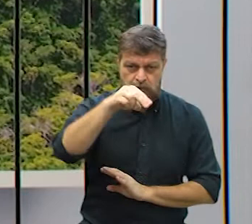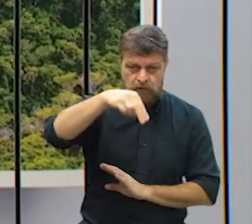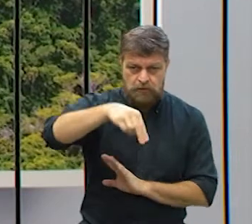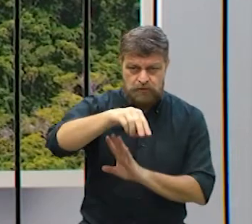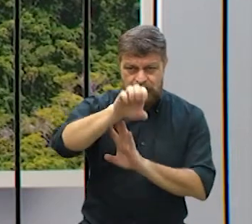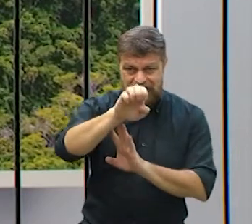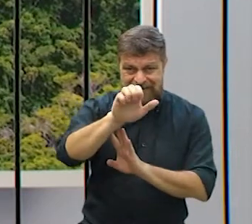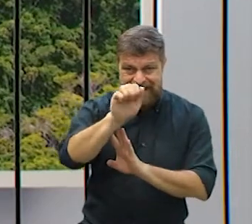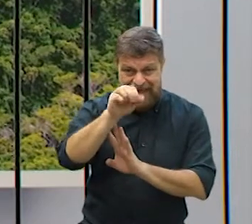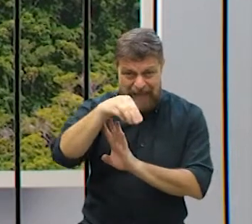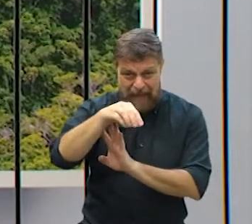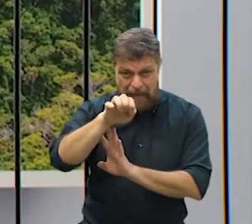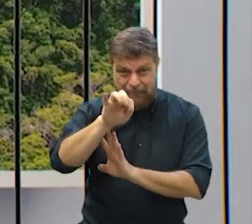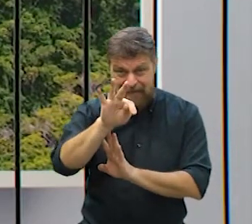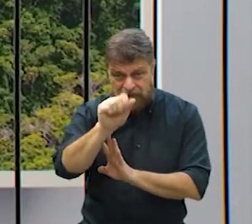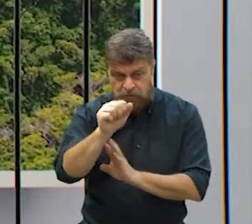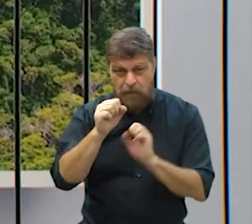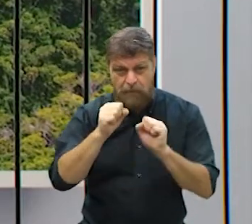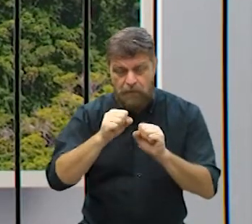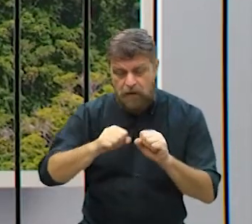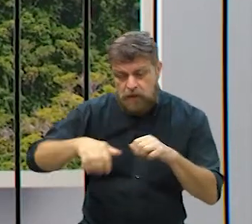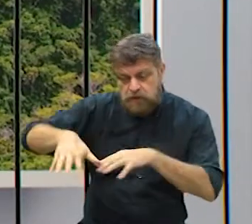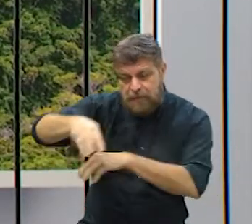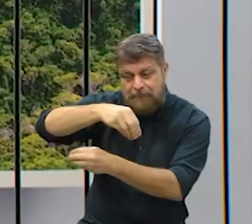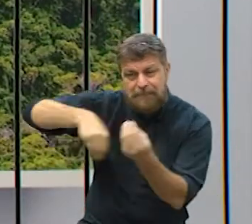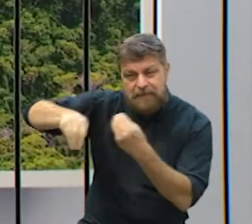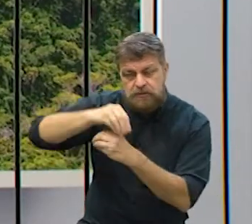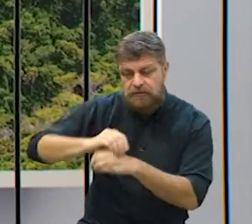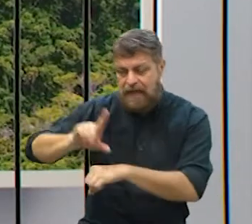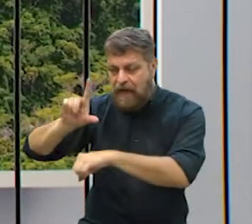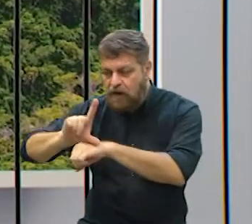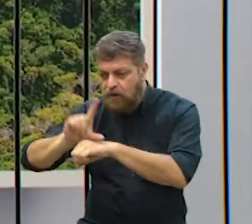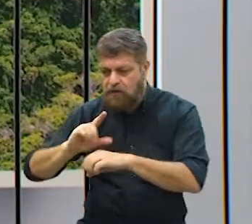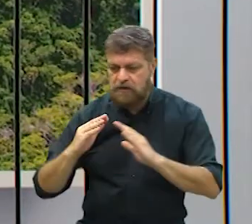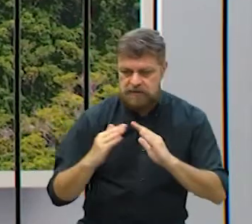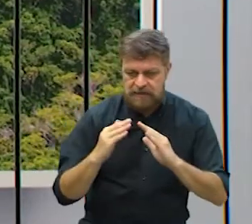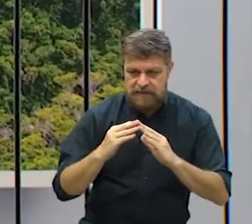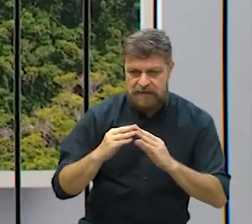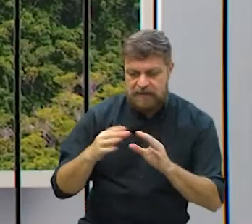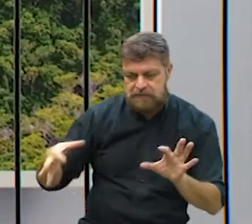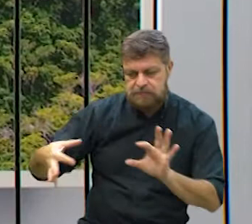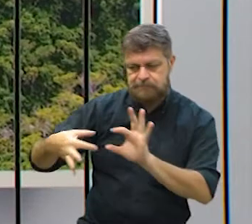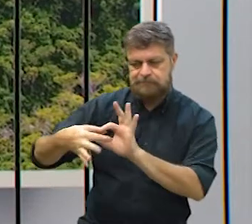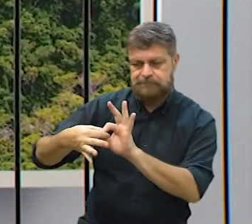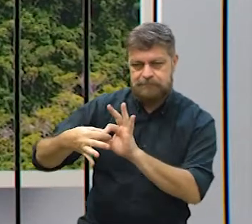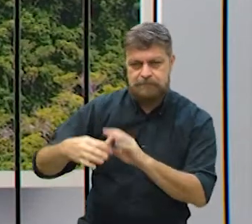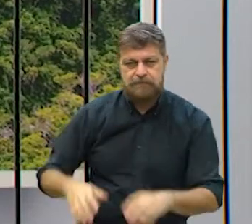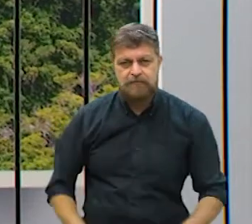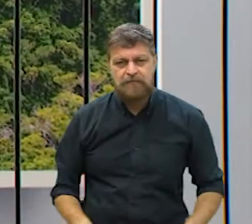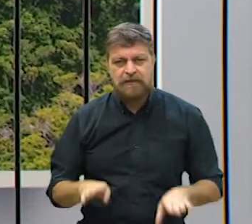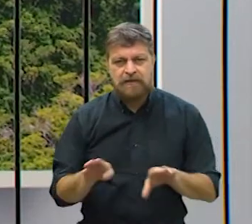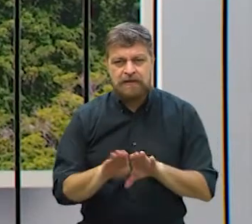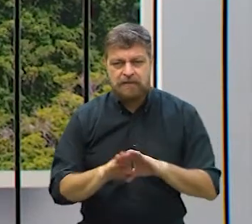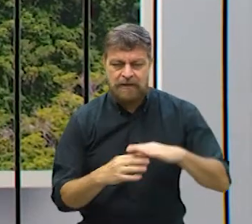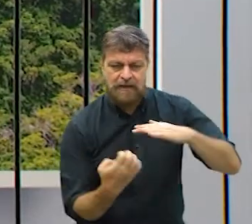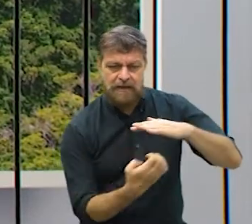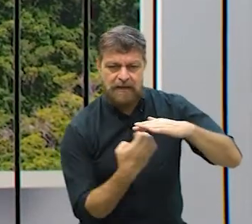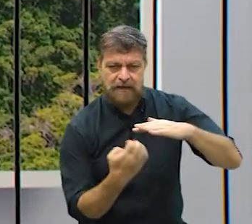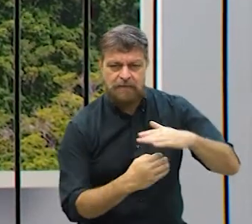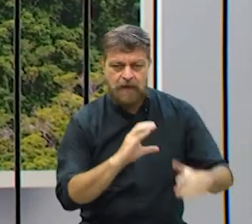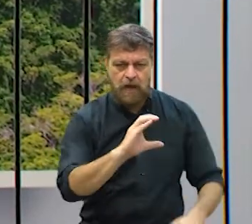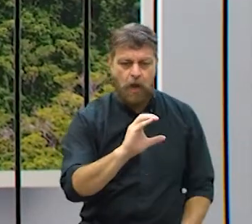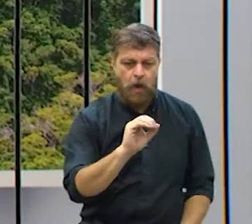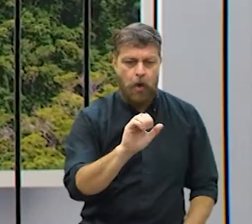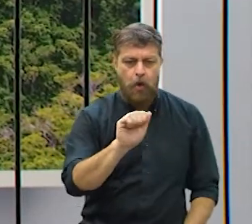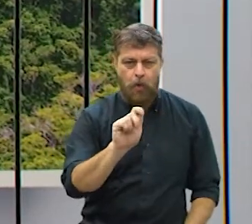hoje permite o zoneamento misto, e isso aí também traz o benefício para a regularização. E nós vemos hoje uma